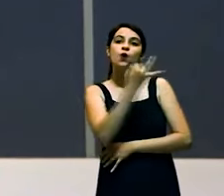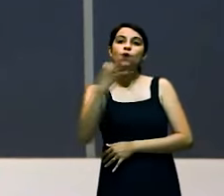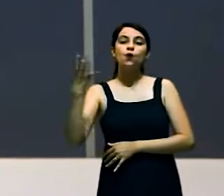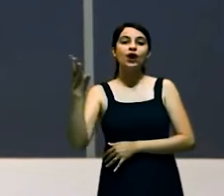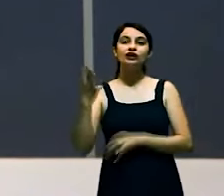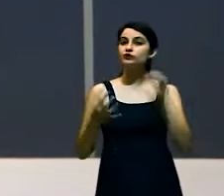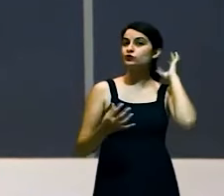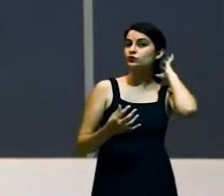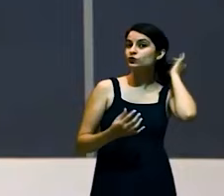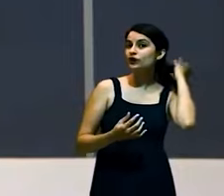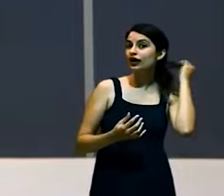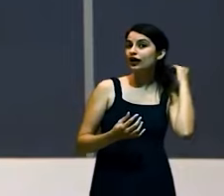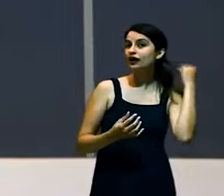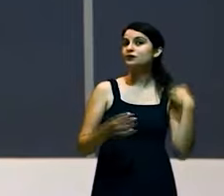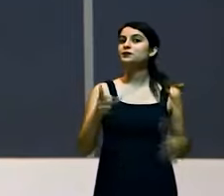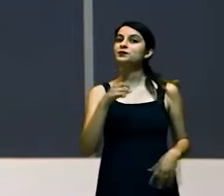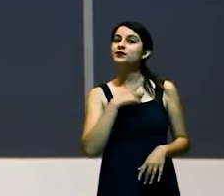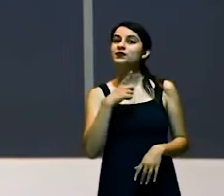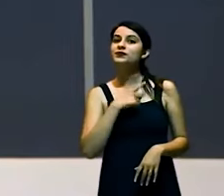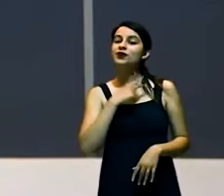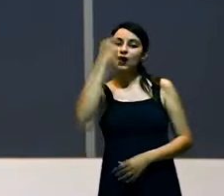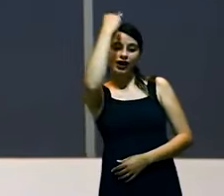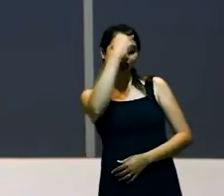Ele esquadrinha nossa mente, sonda.